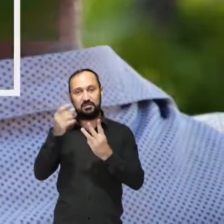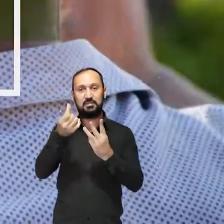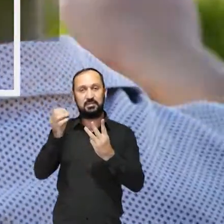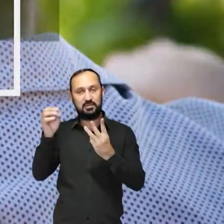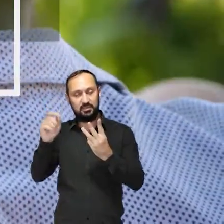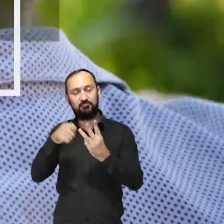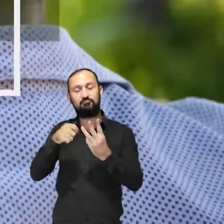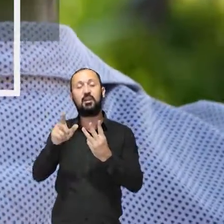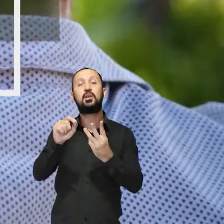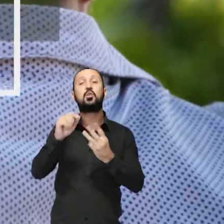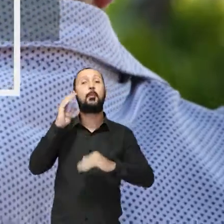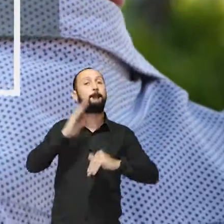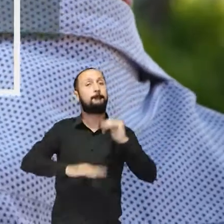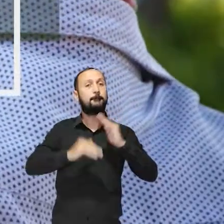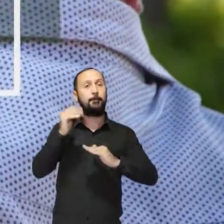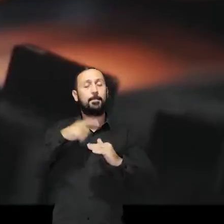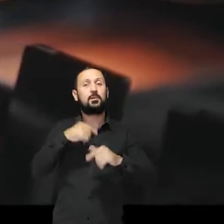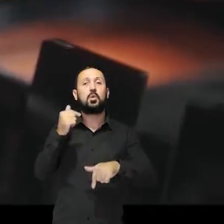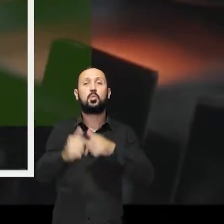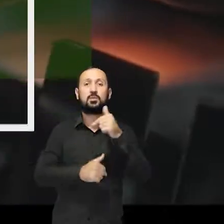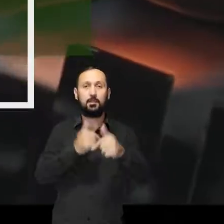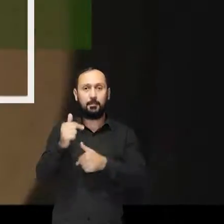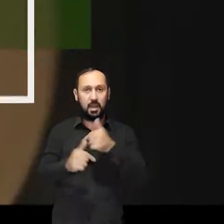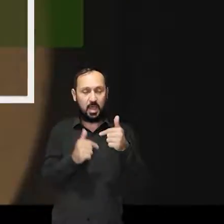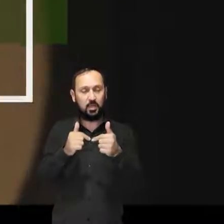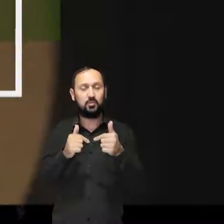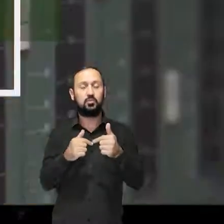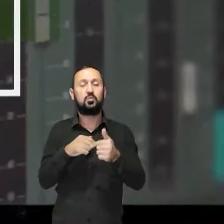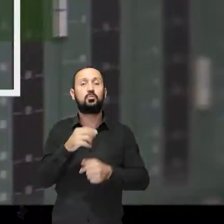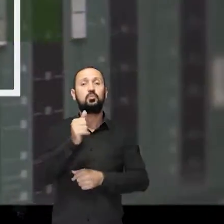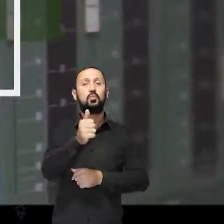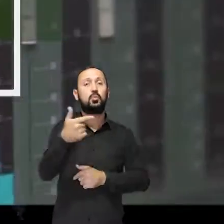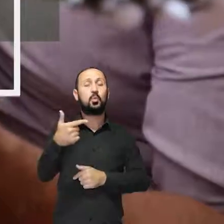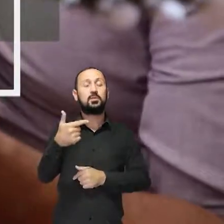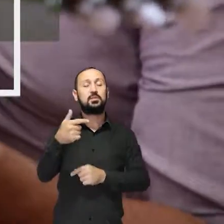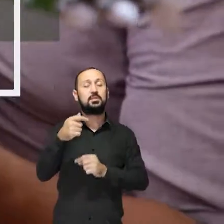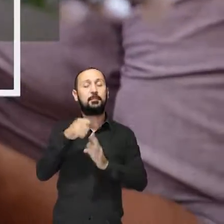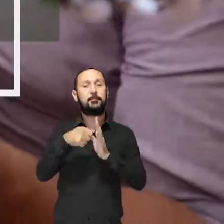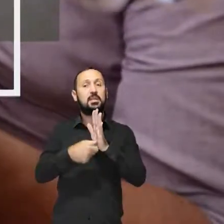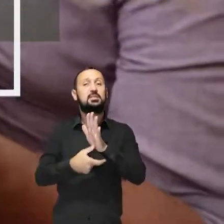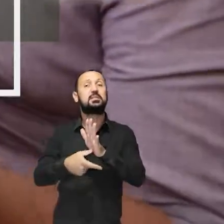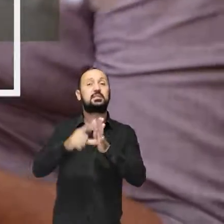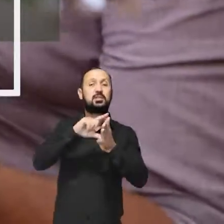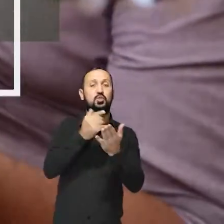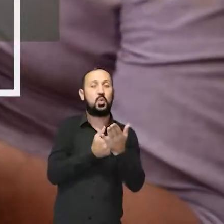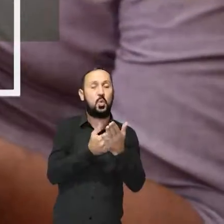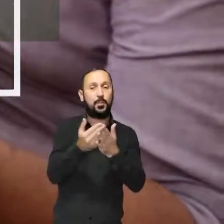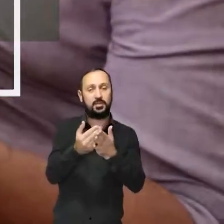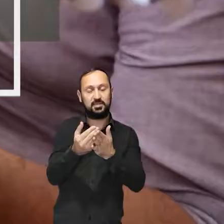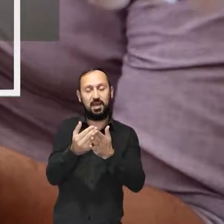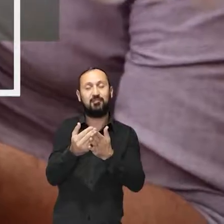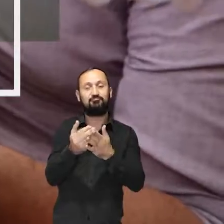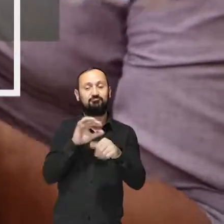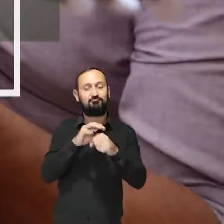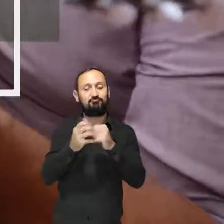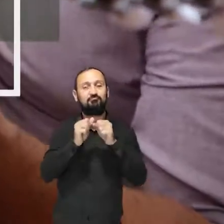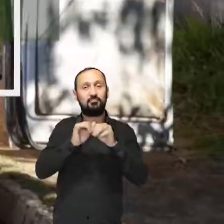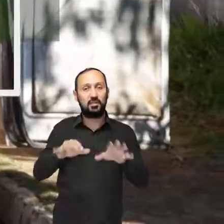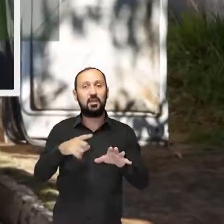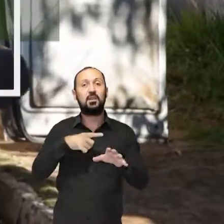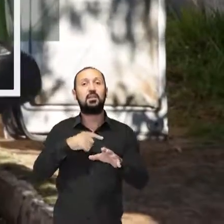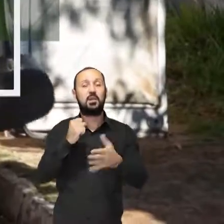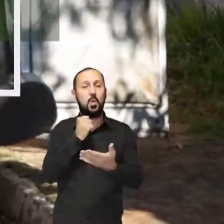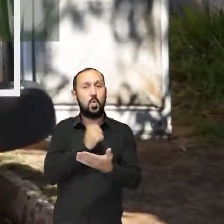R$600. A exigência é que os profissionais tenham atuado no segmento 12 meses antes do início da